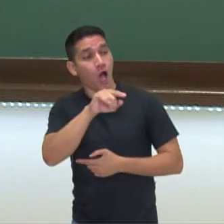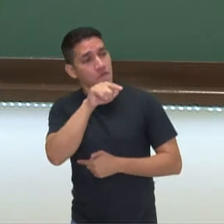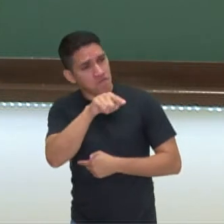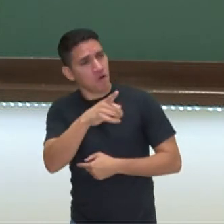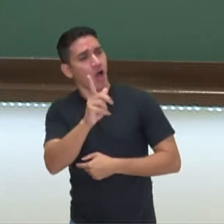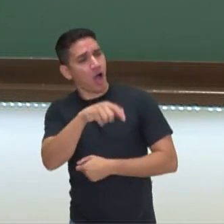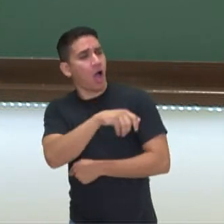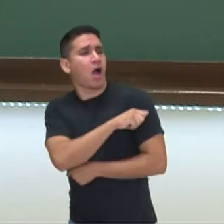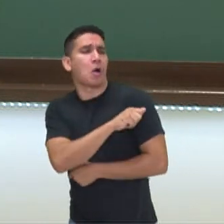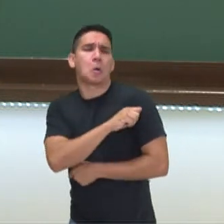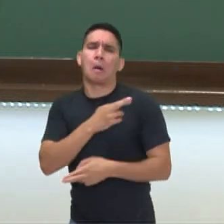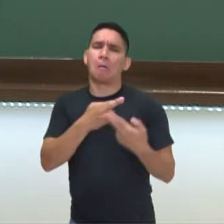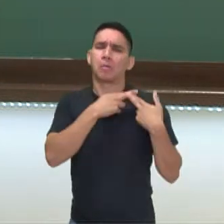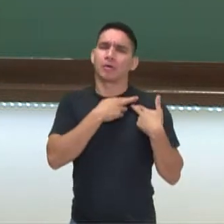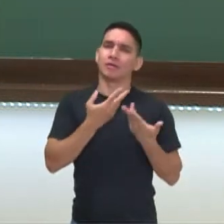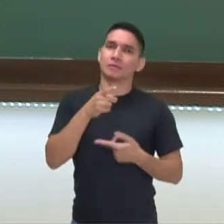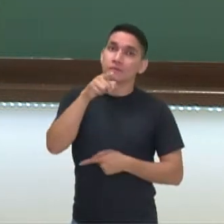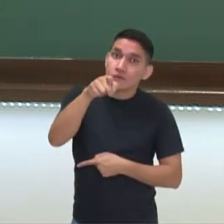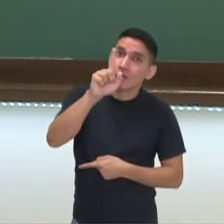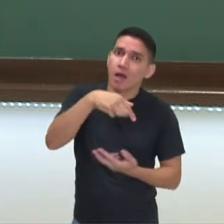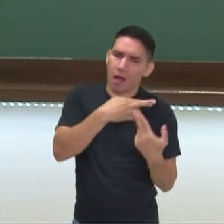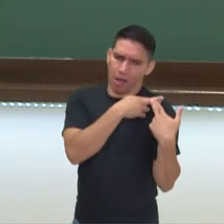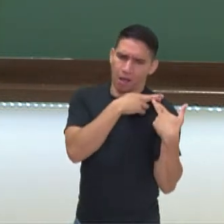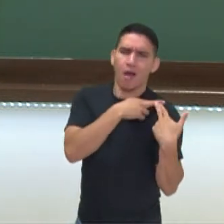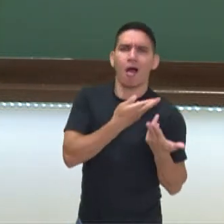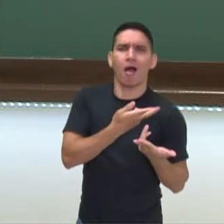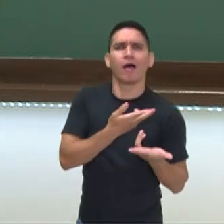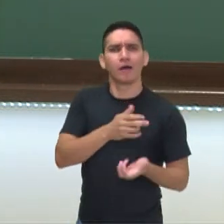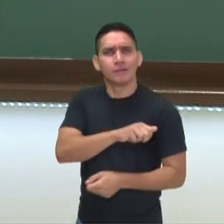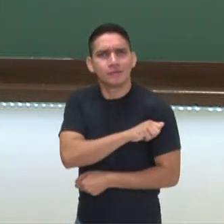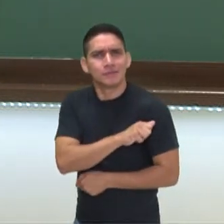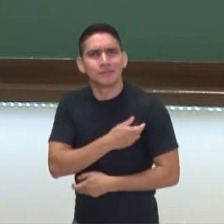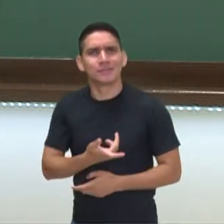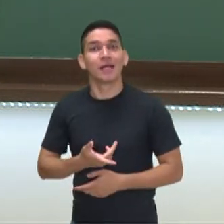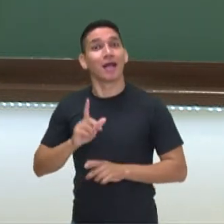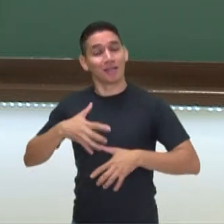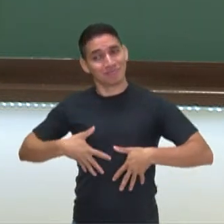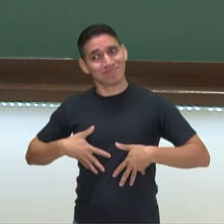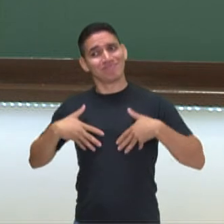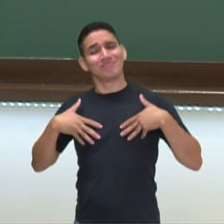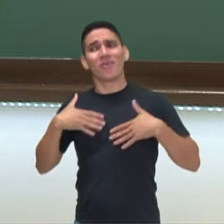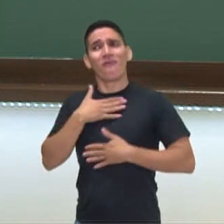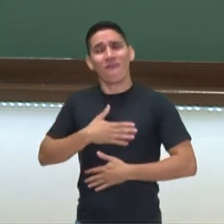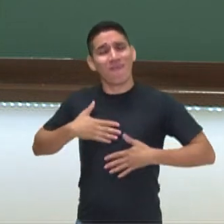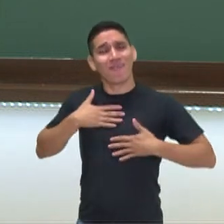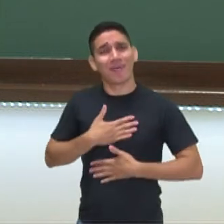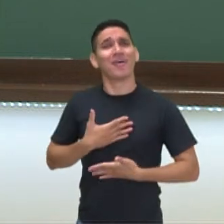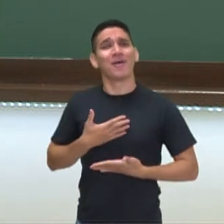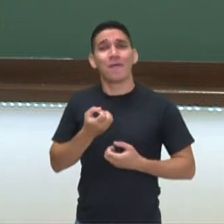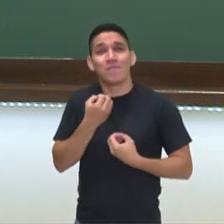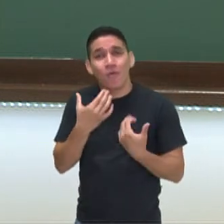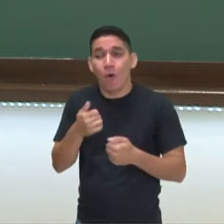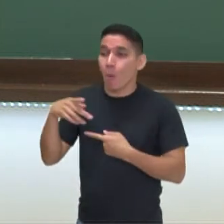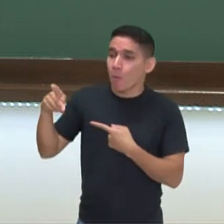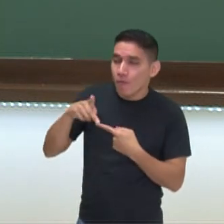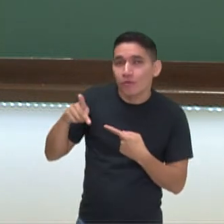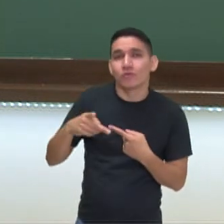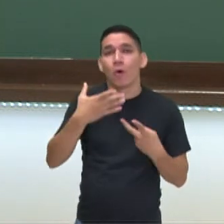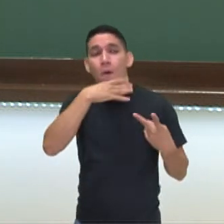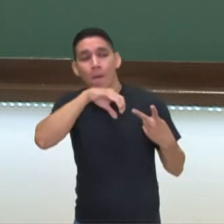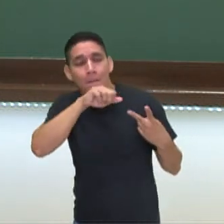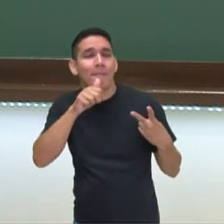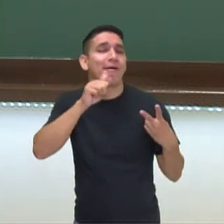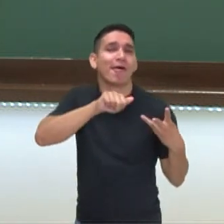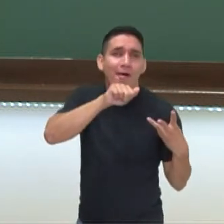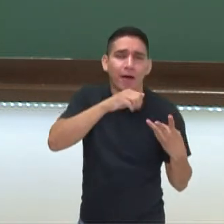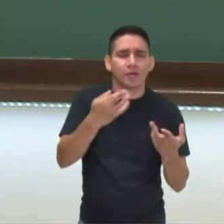muito responsável, isso é um elogio muito bom para a gente receber dos nossos professores, dos nossos pais, das pessoas com quem a gente se